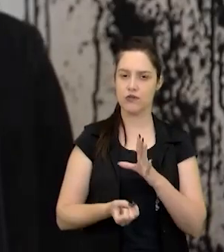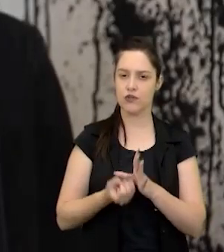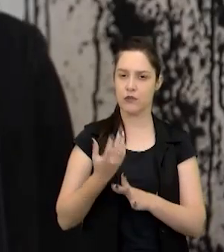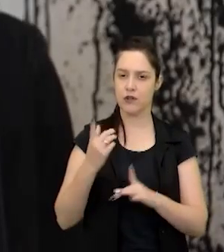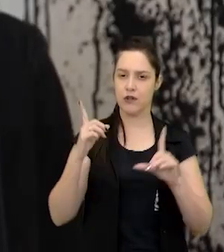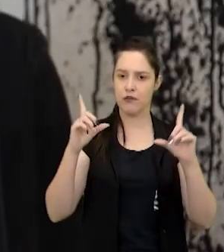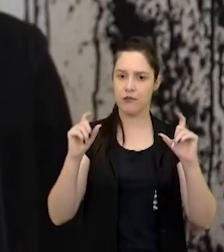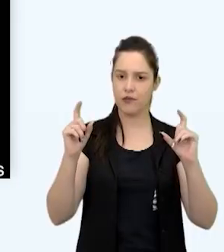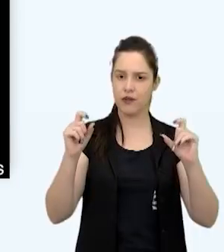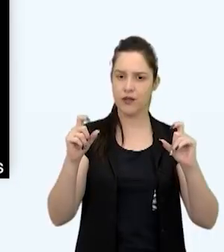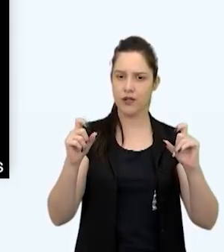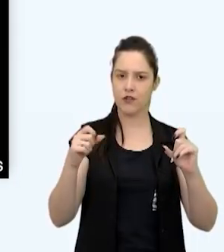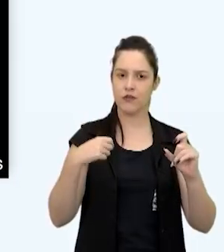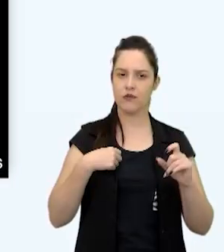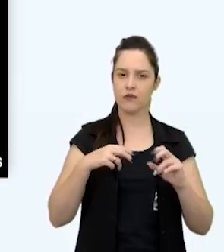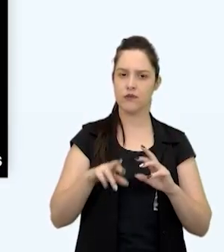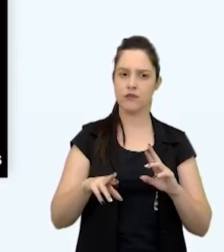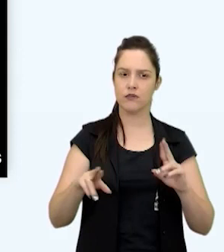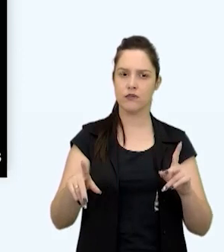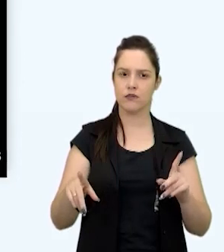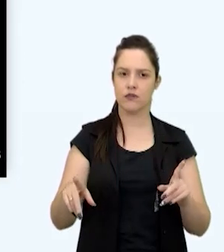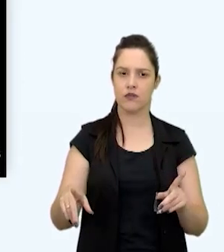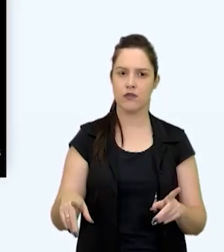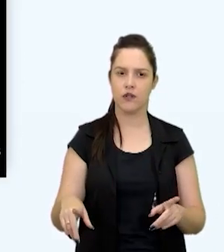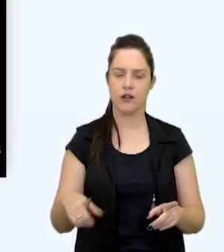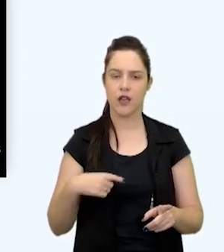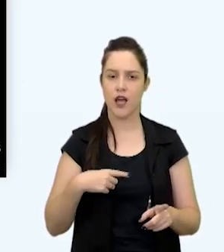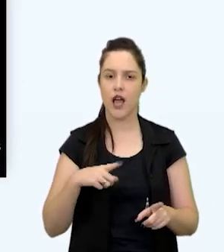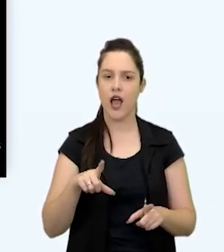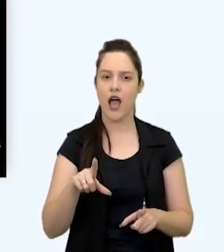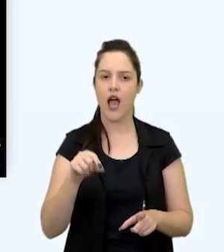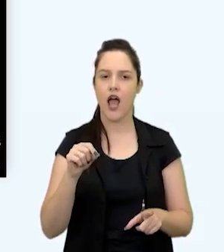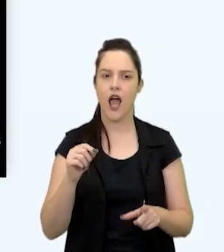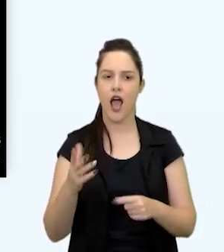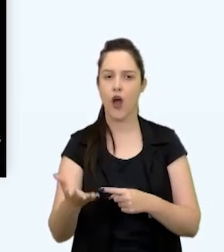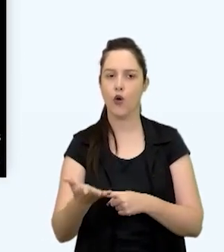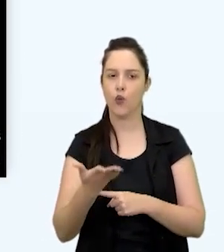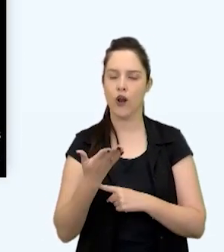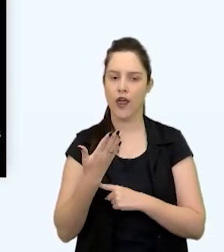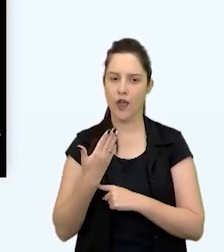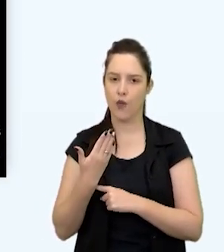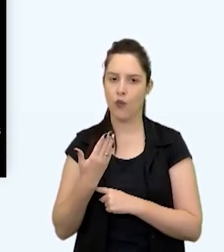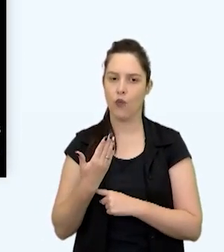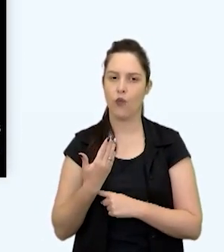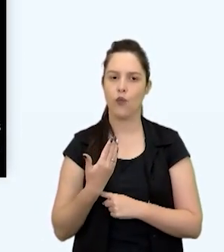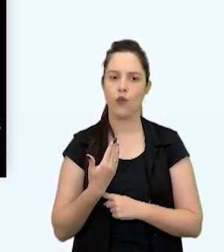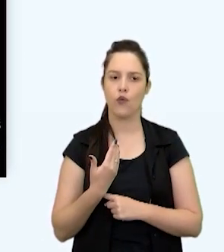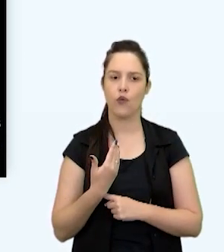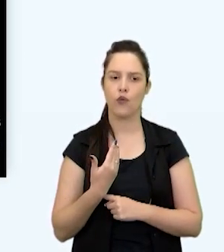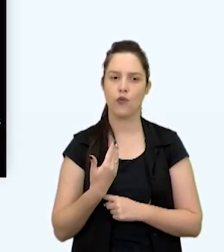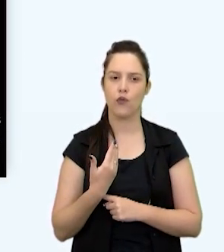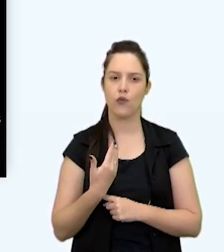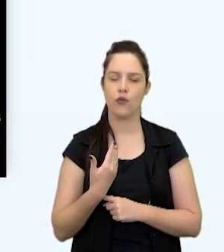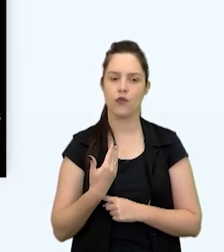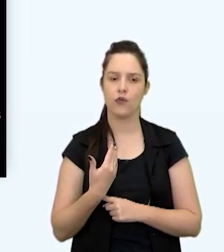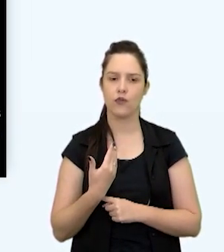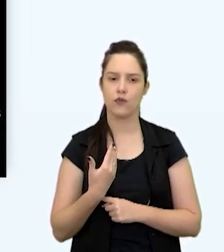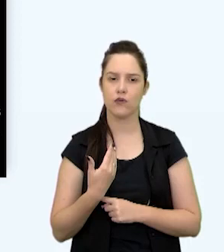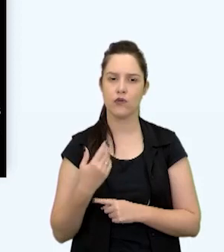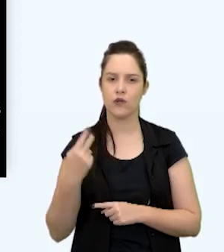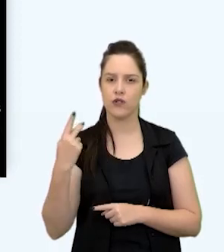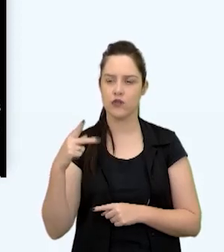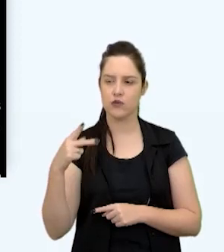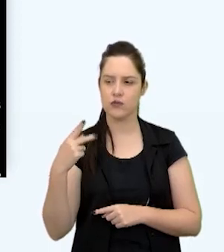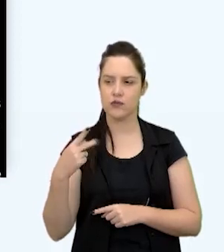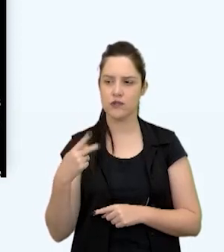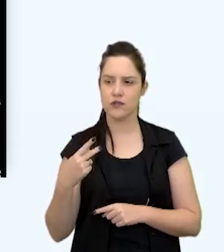fotografia, nos escreveu: um Deus vingador acolheu as súplicas desta multidão. Daguerre foi seu